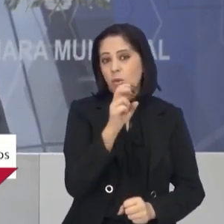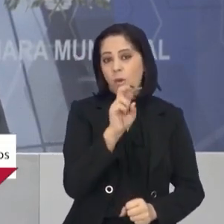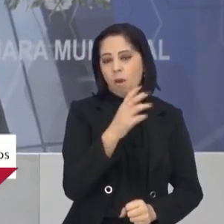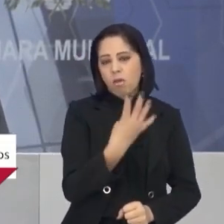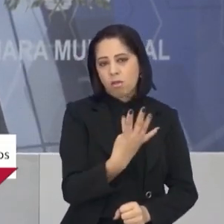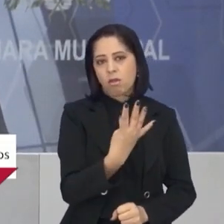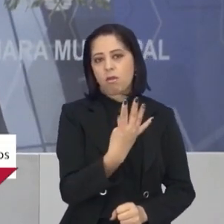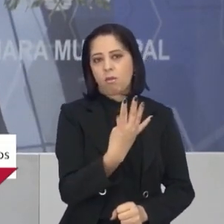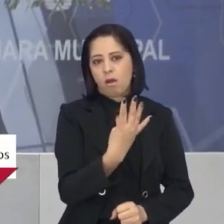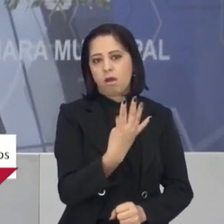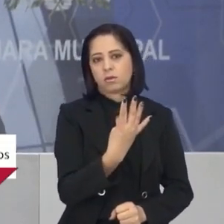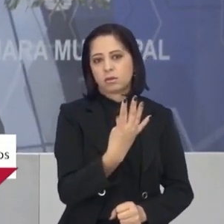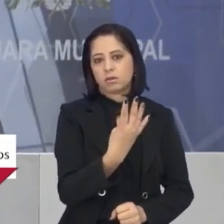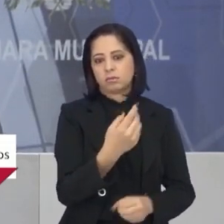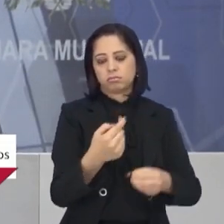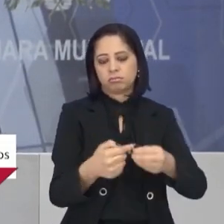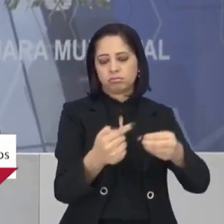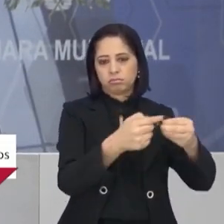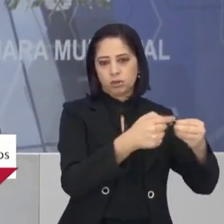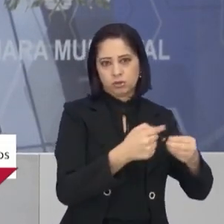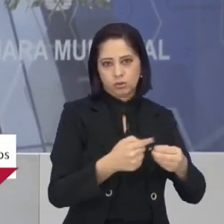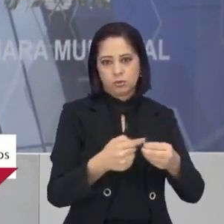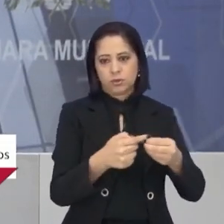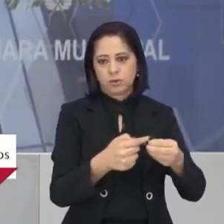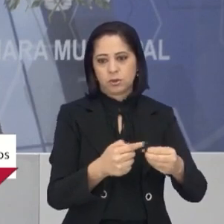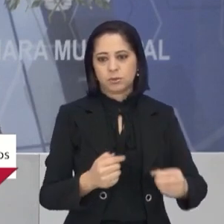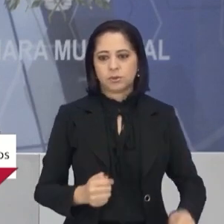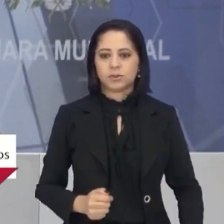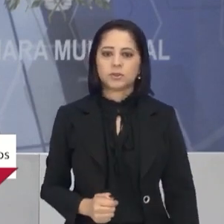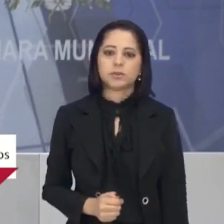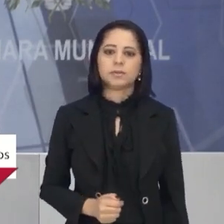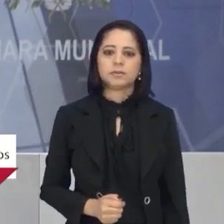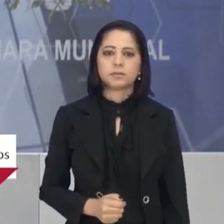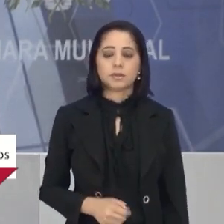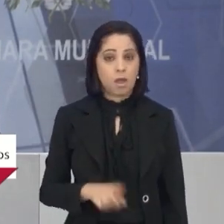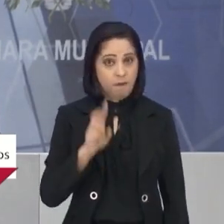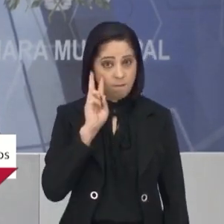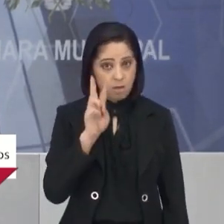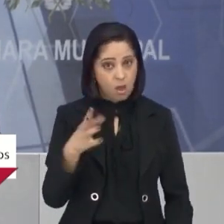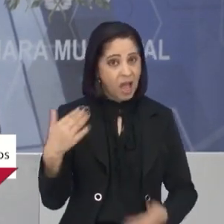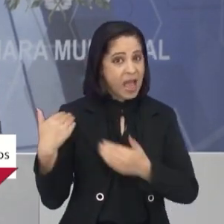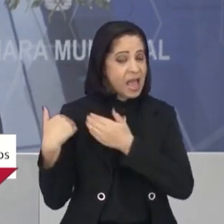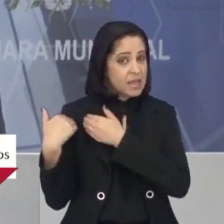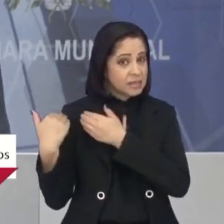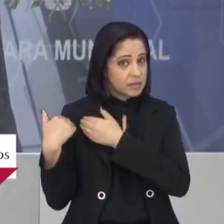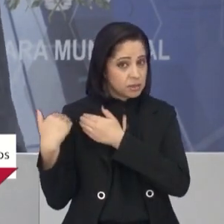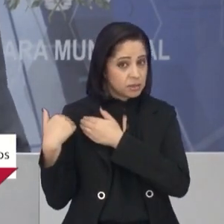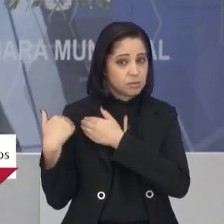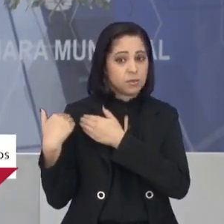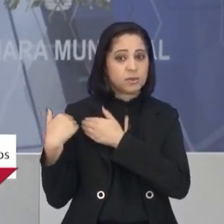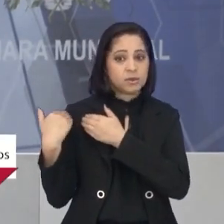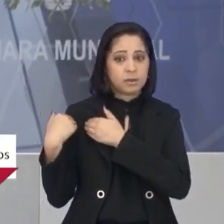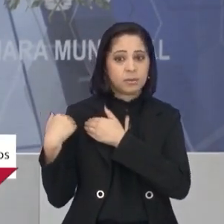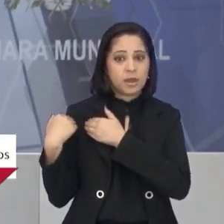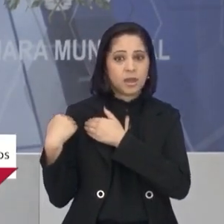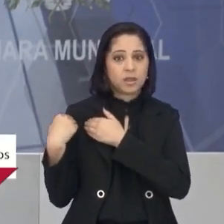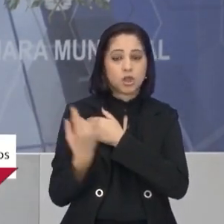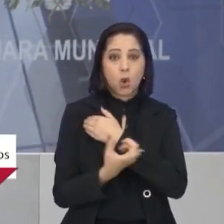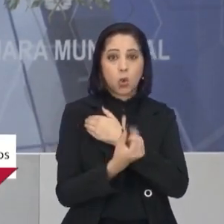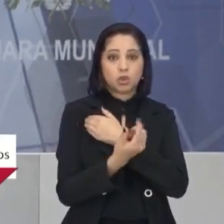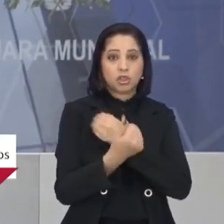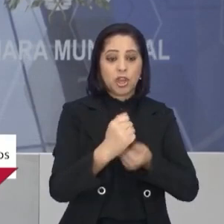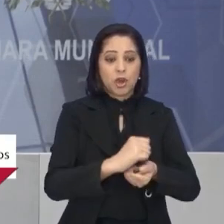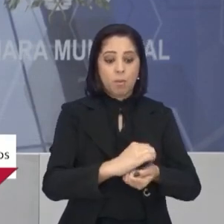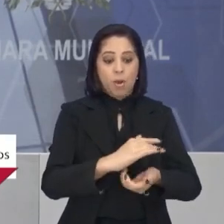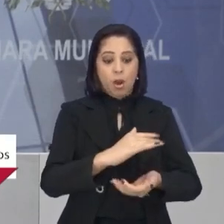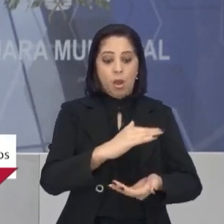São José e da ur de Guará olha responsabilidade de você colocar essa montanha de dinheiro na